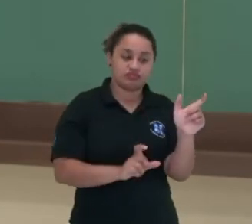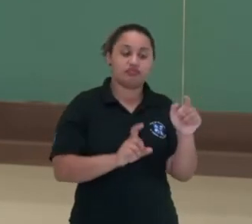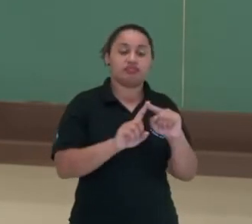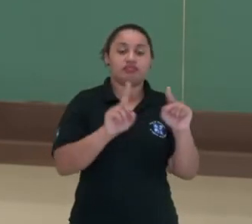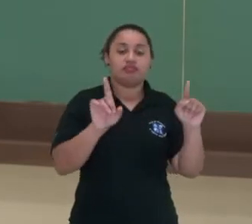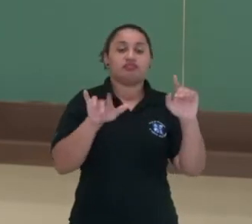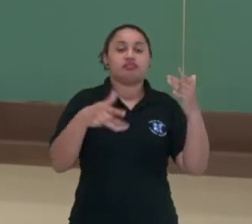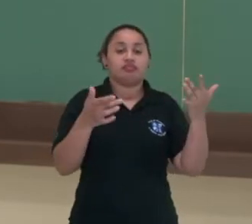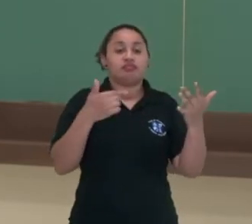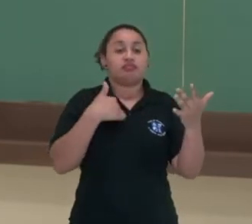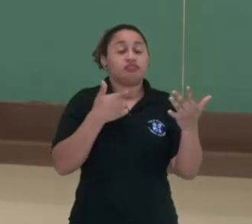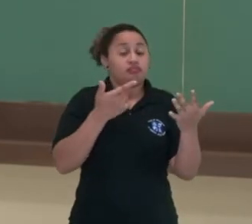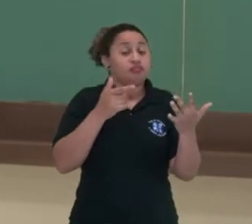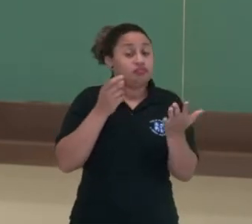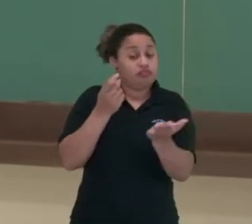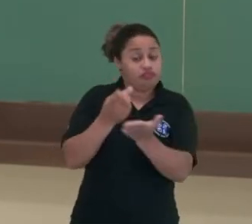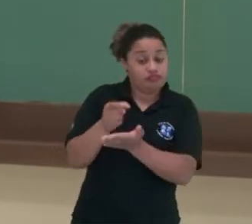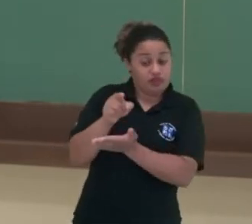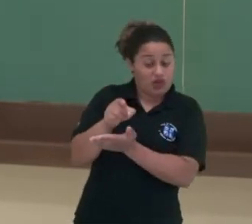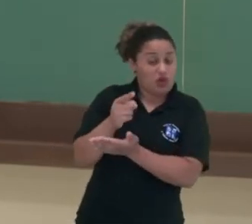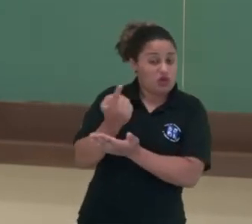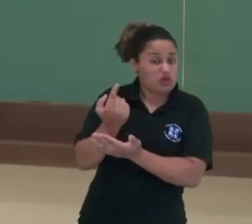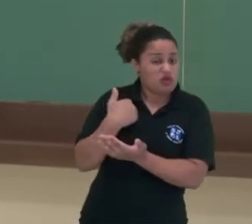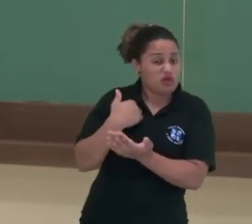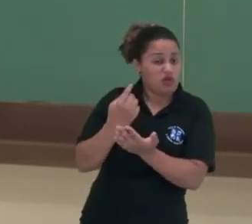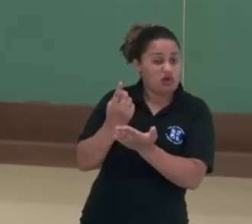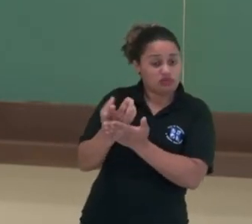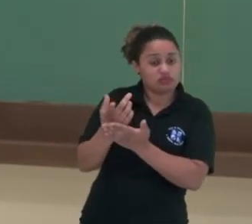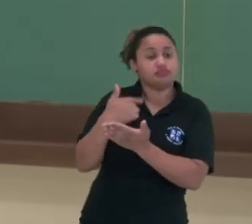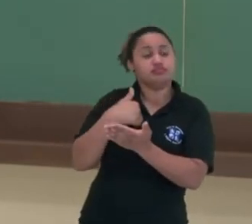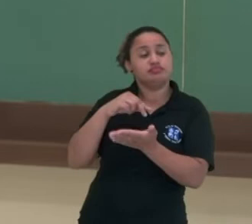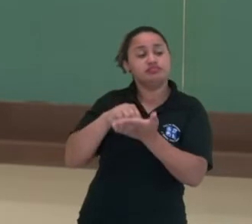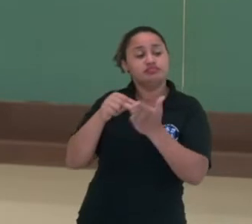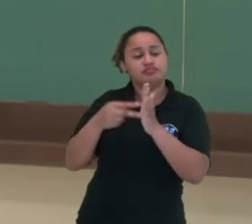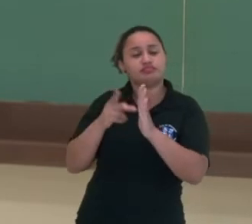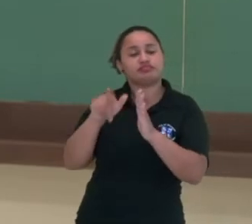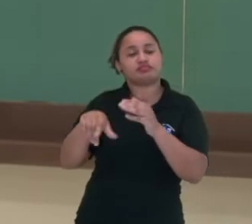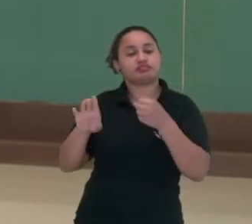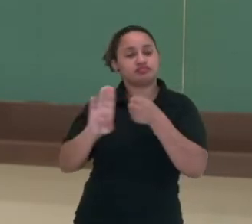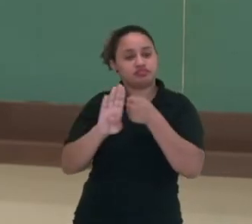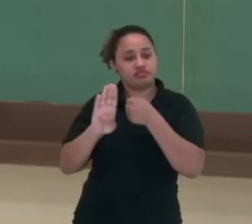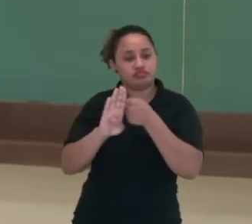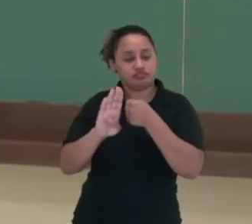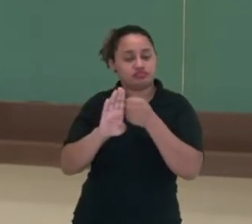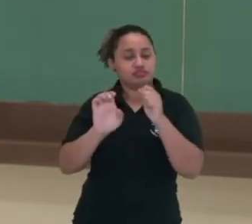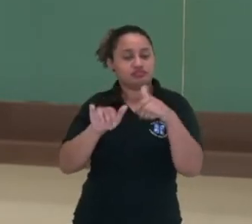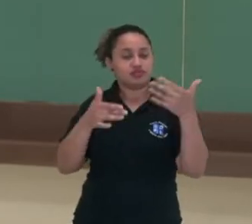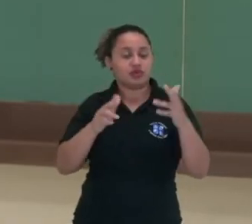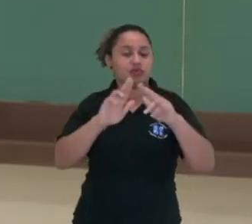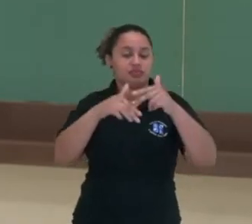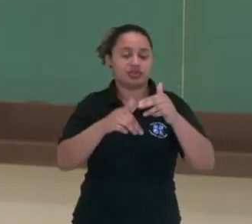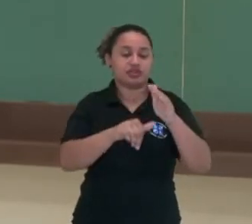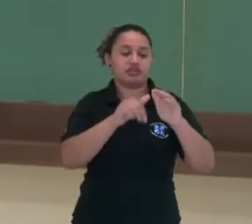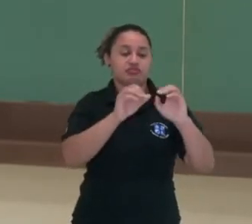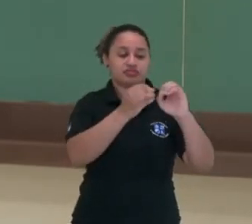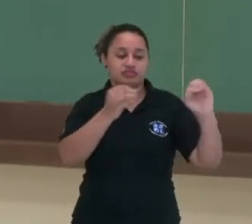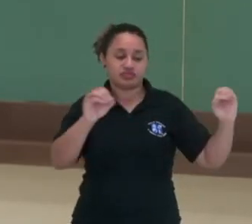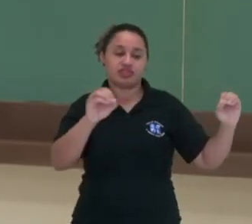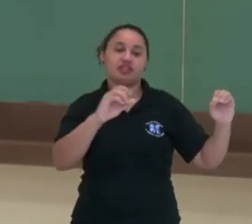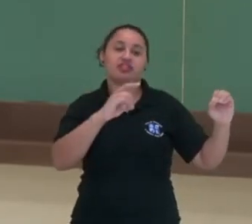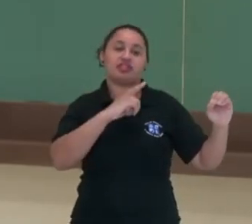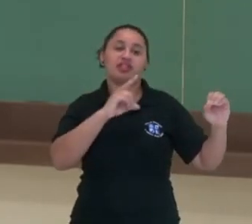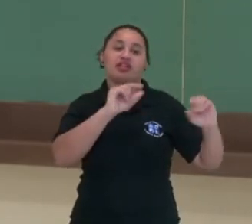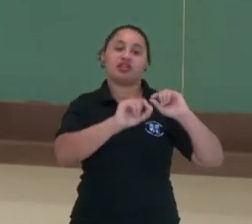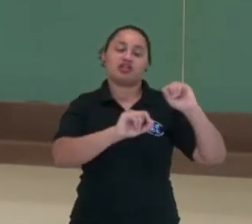diz uma compra, você tem que aqui ela adquire status de substantivo. Então, primeira oração nós